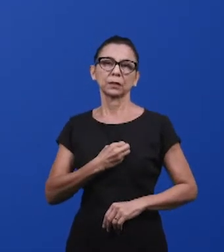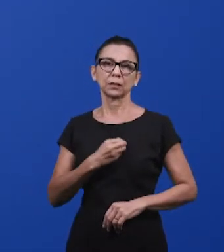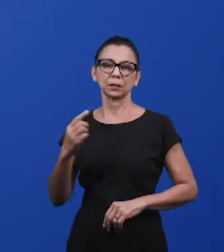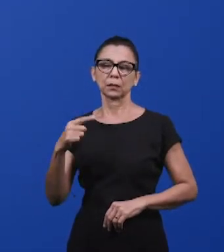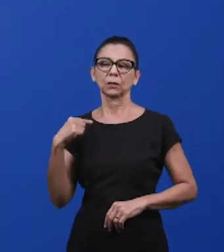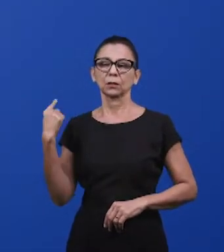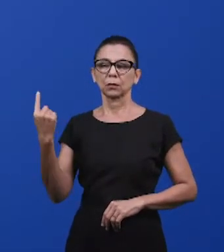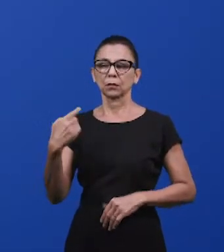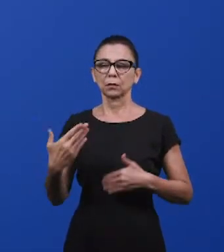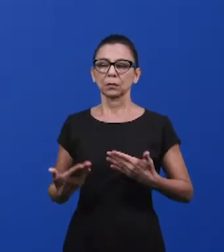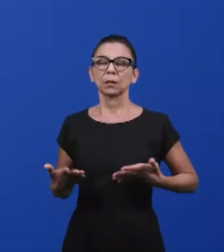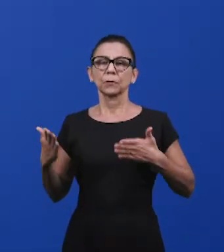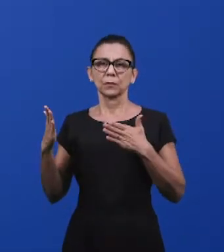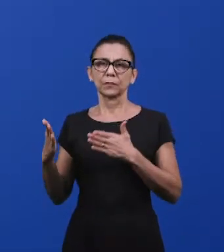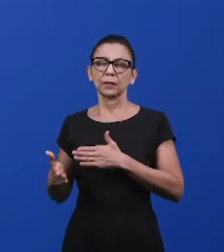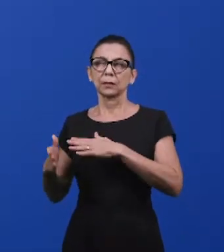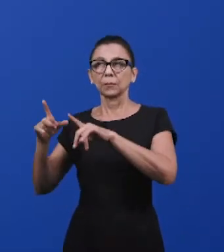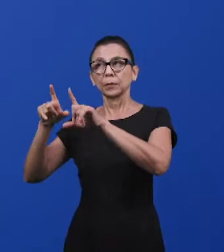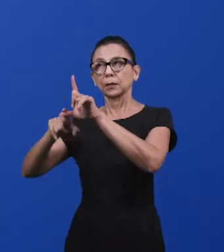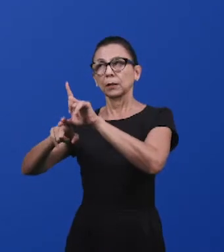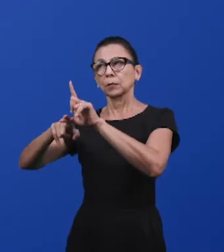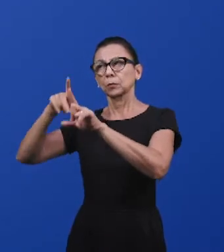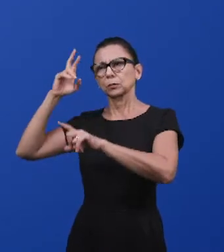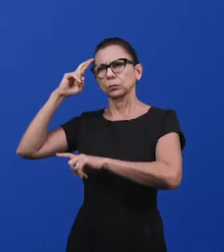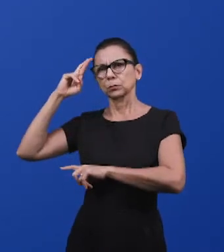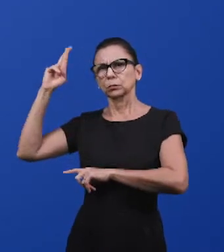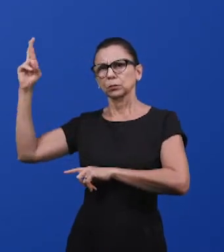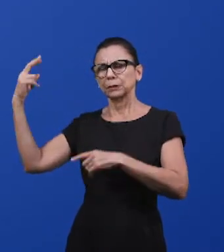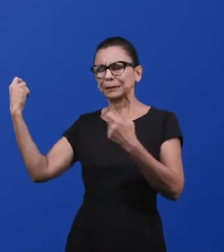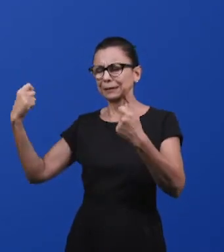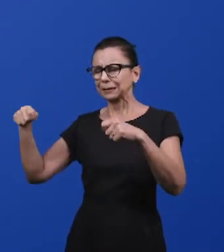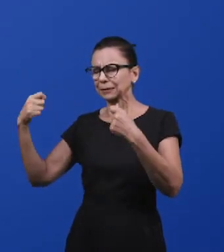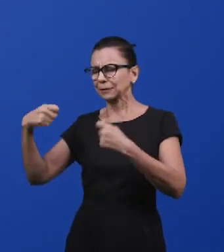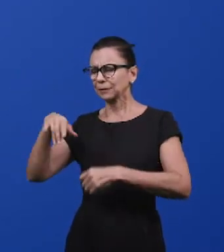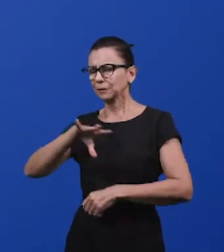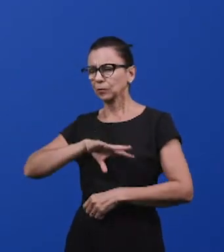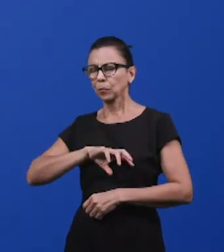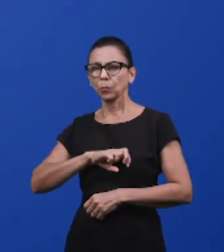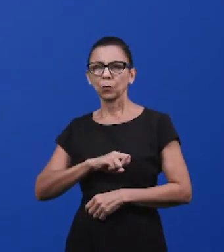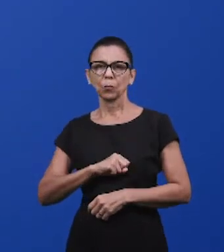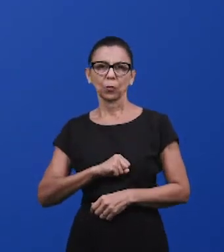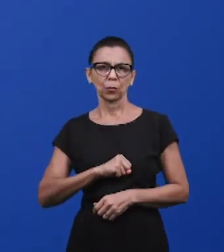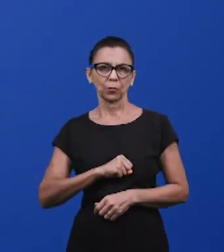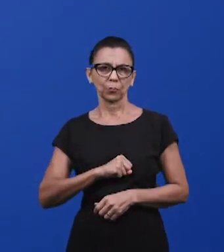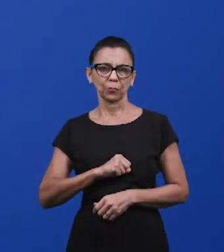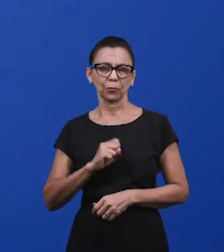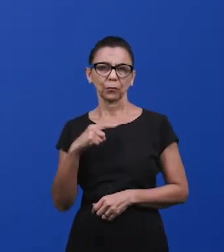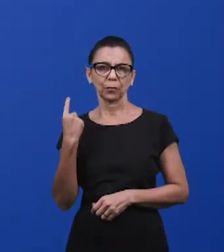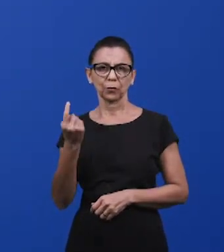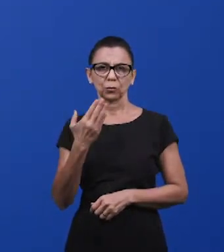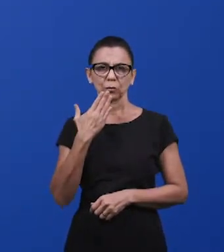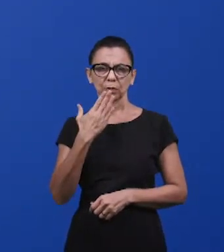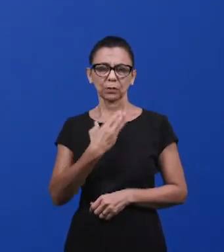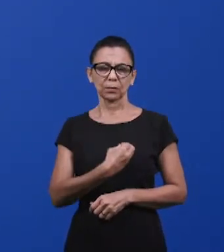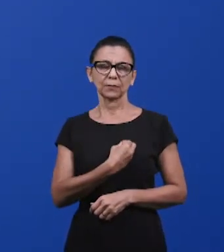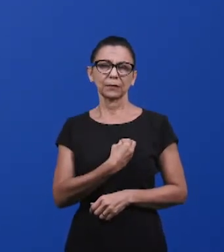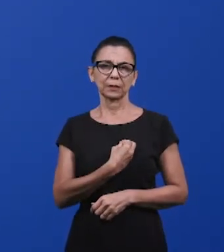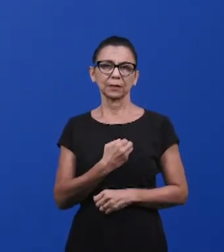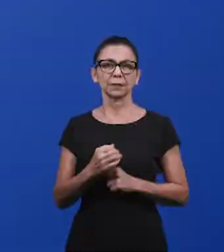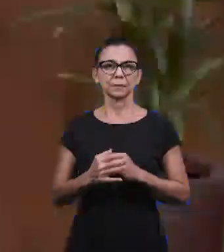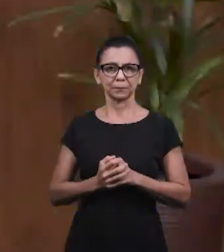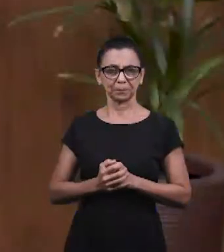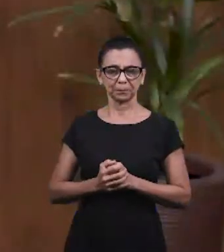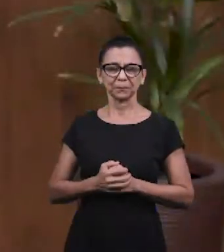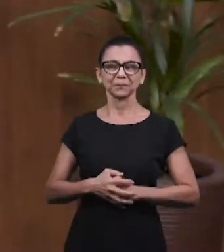fiéis, dependentes do Senhor, carentes do teu grande amor e misericórdia sobre as nossas vidas. Amém? A paz do